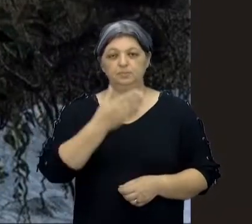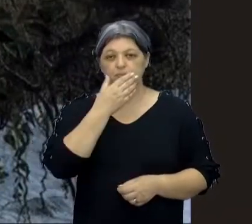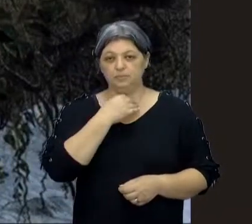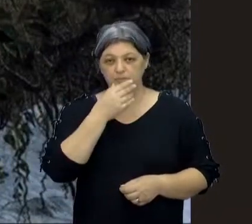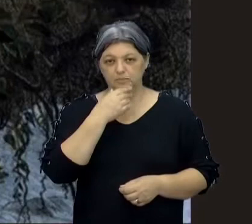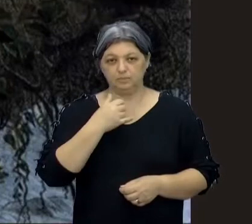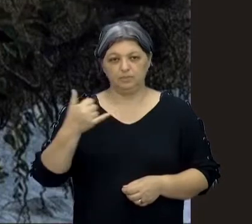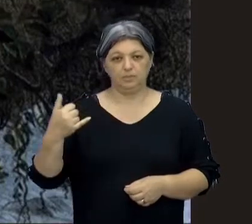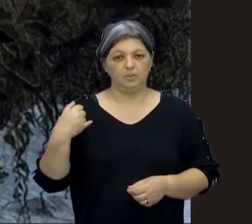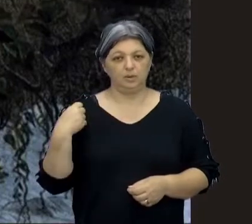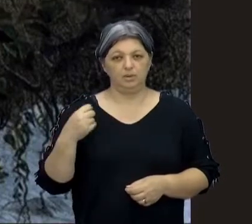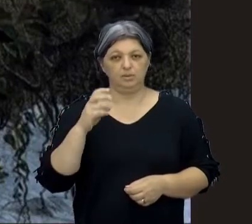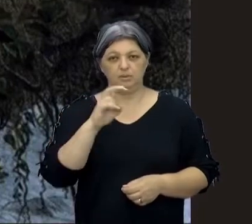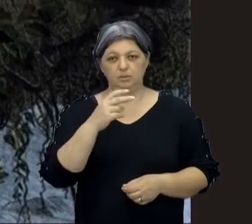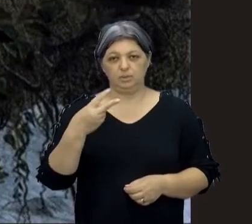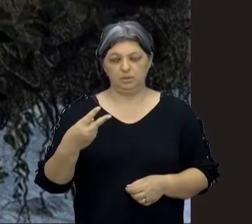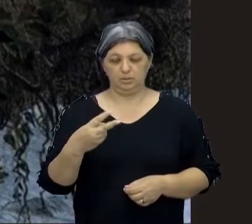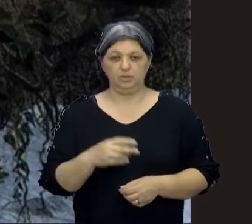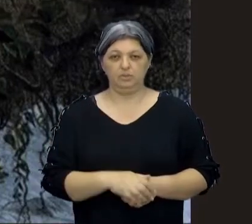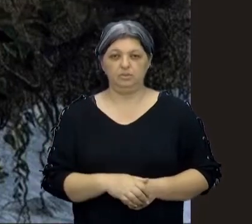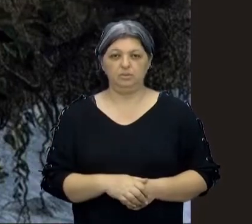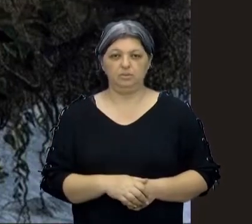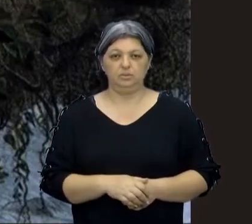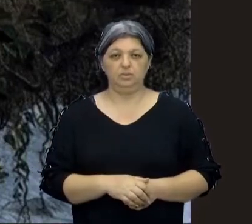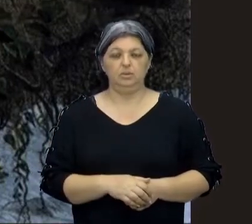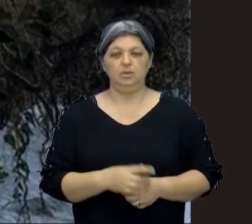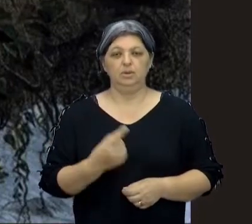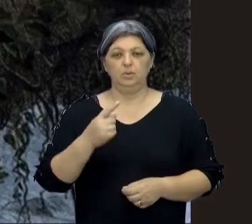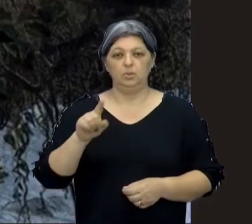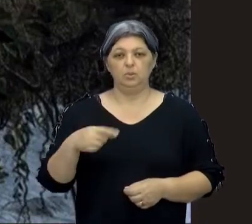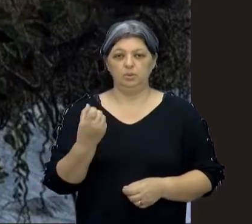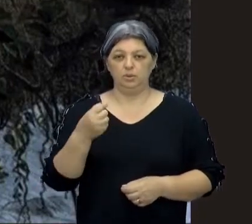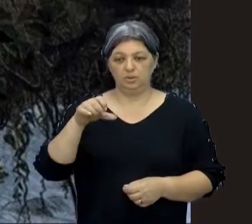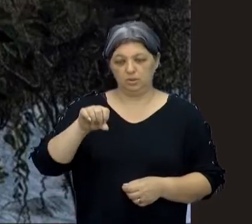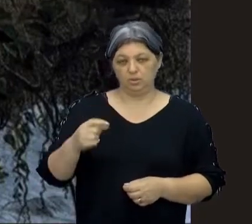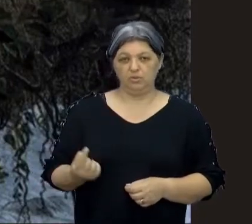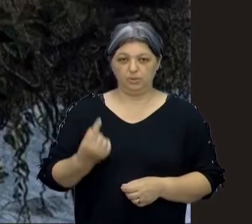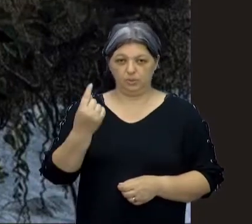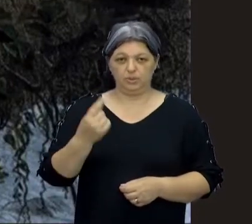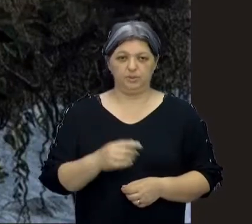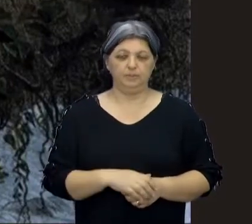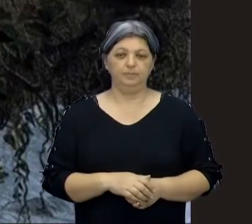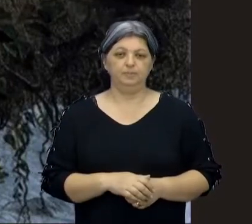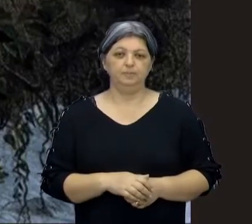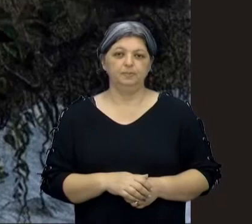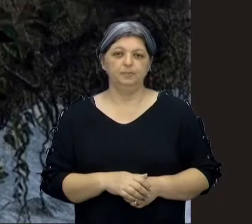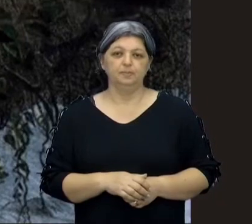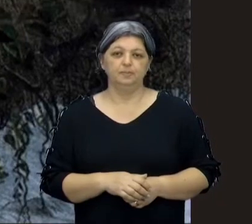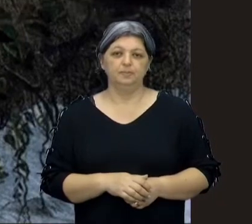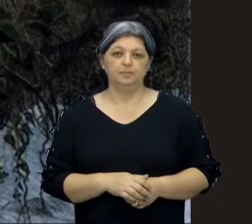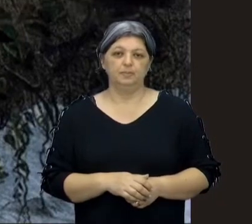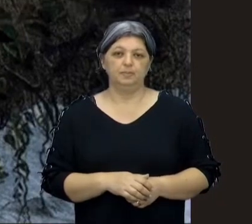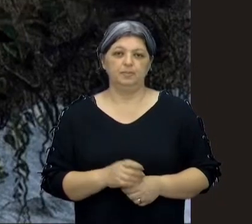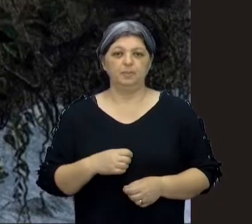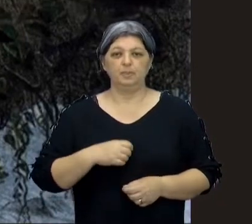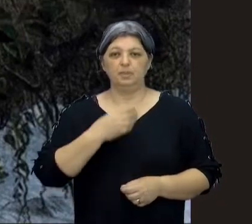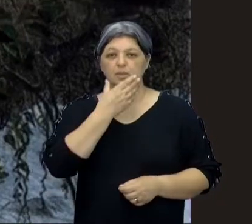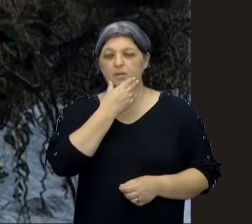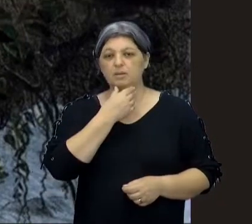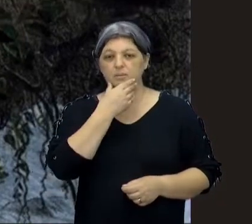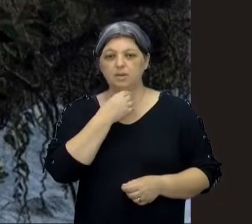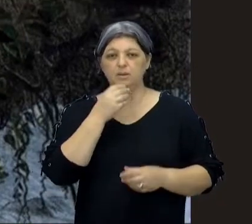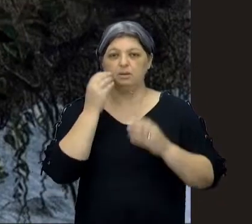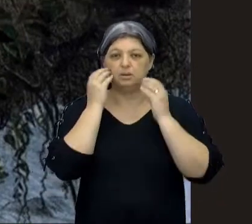de 52 anos eu tenho um metro e 89 de altura eu tô com a barba